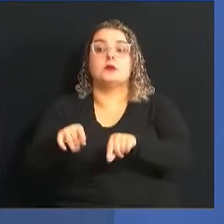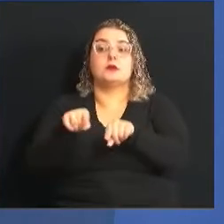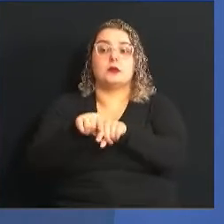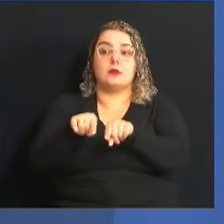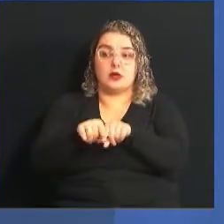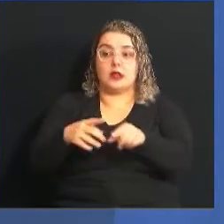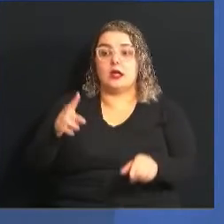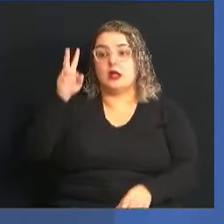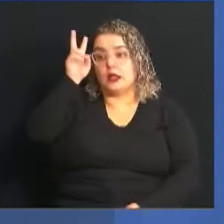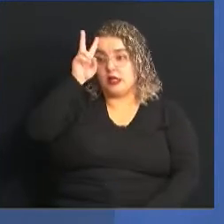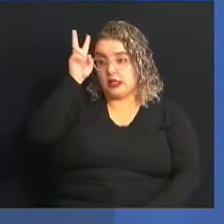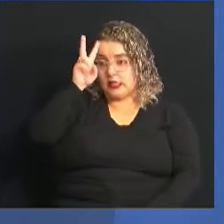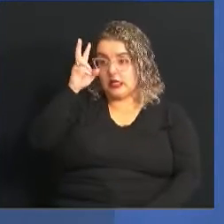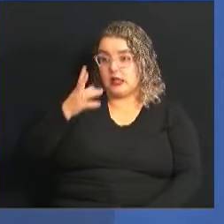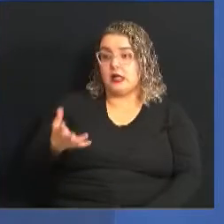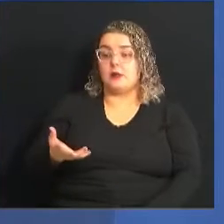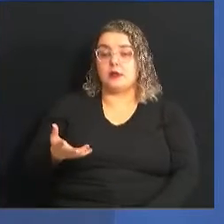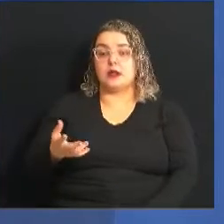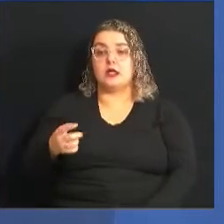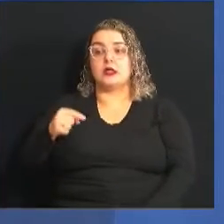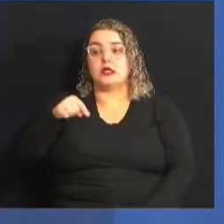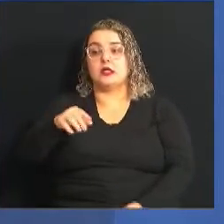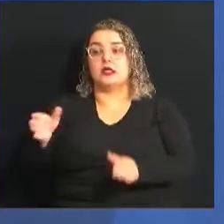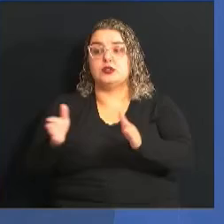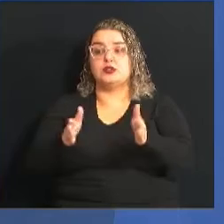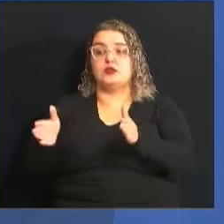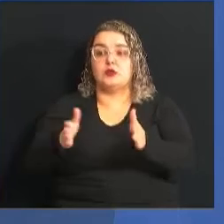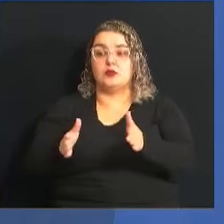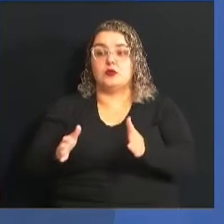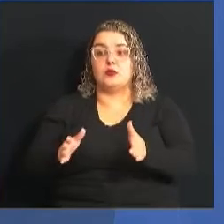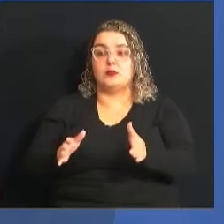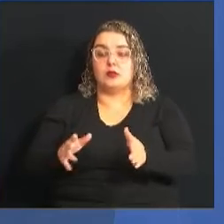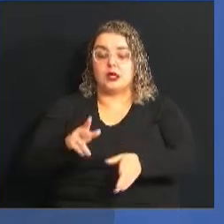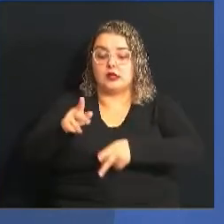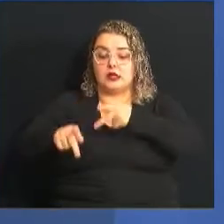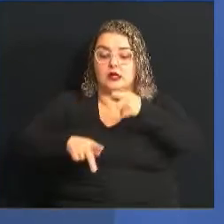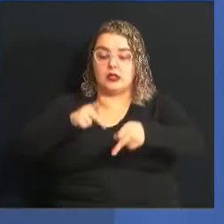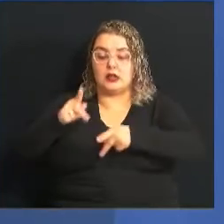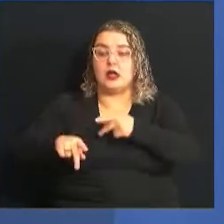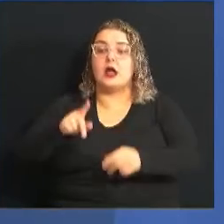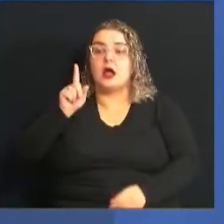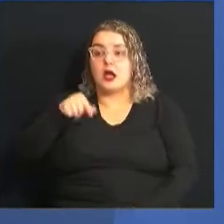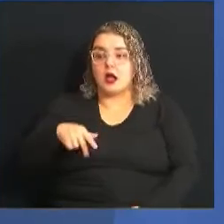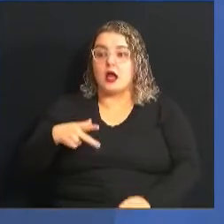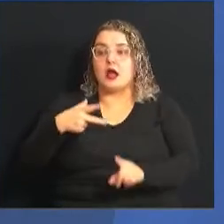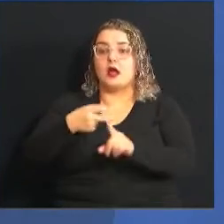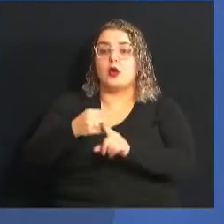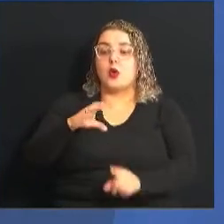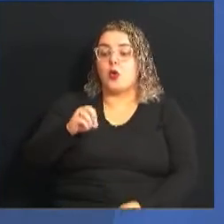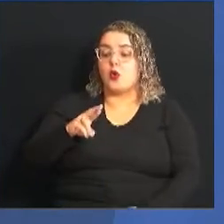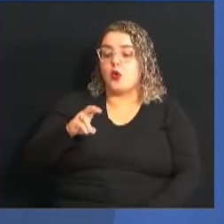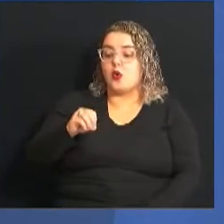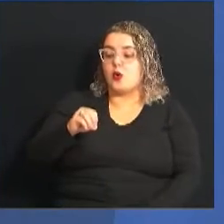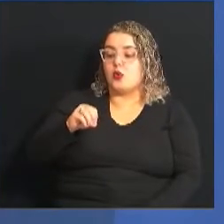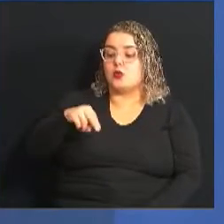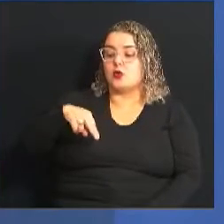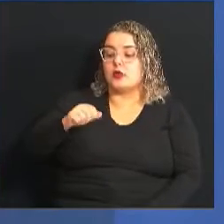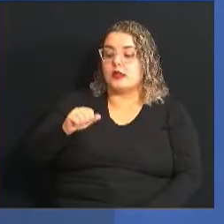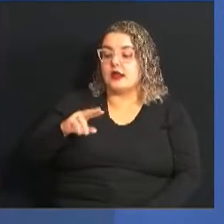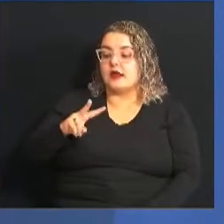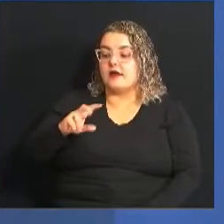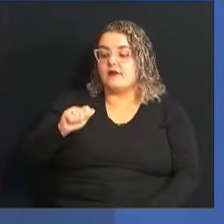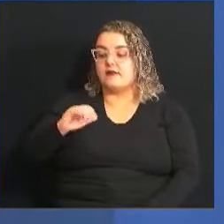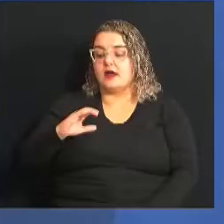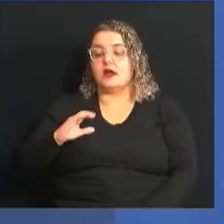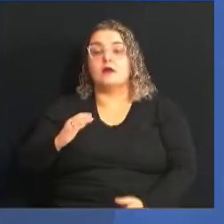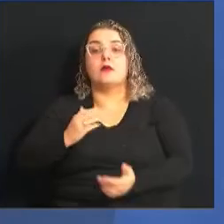gente lembra que neste momento para esse público é a vacina Coronavac. E hoje começa